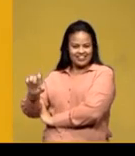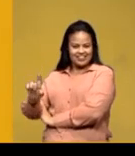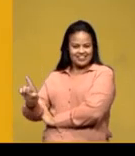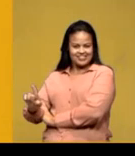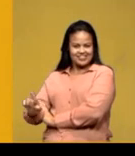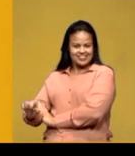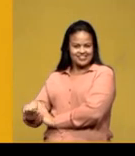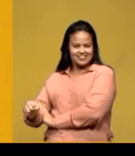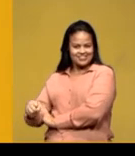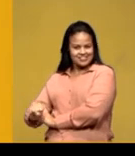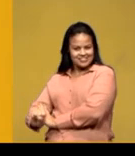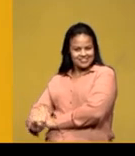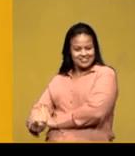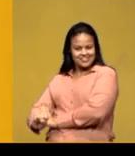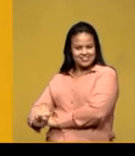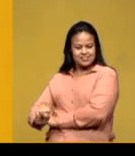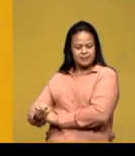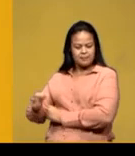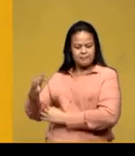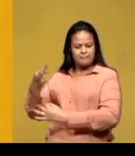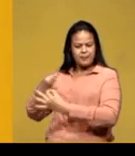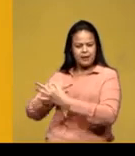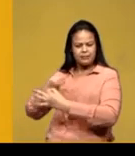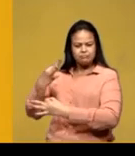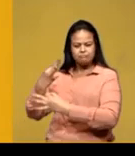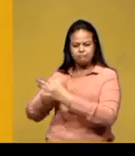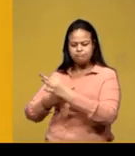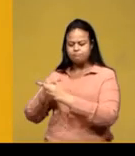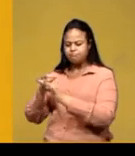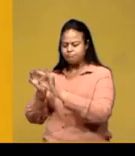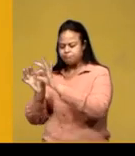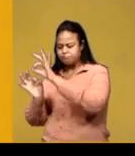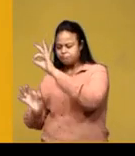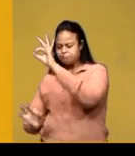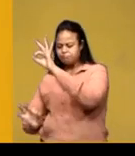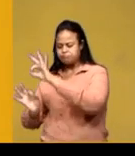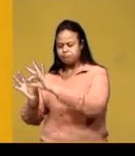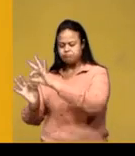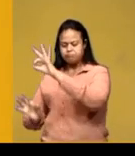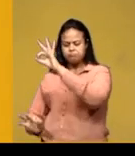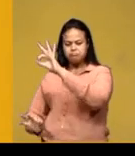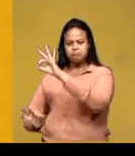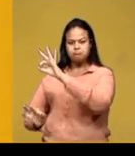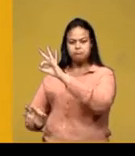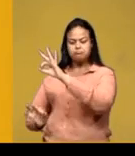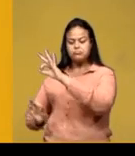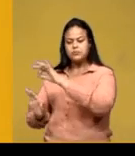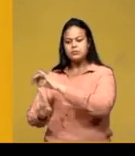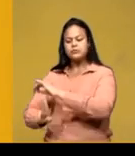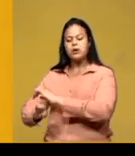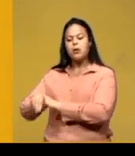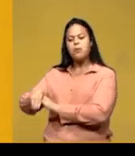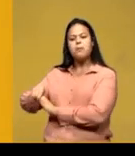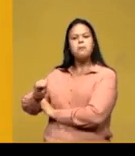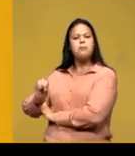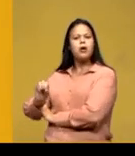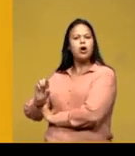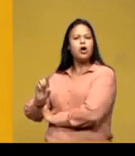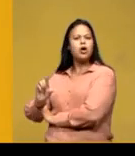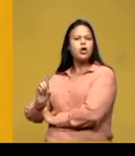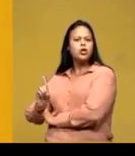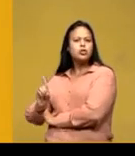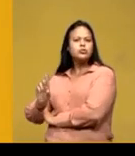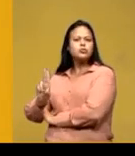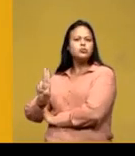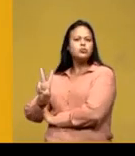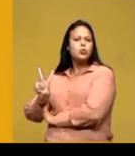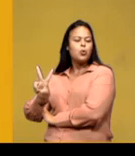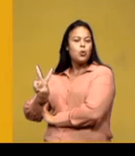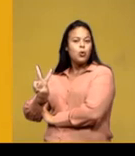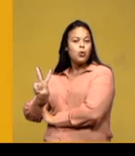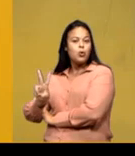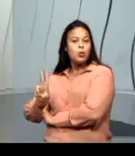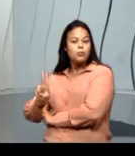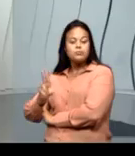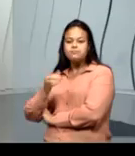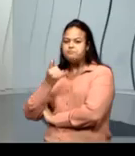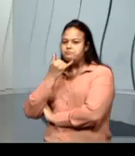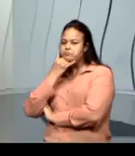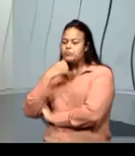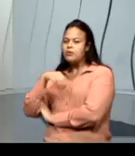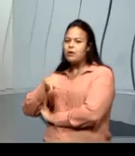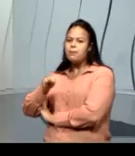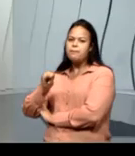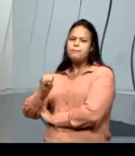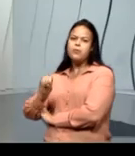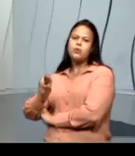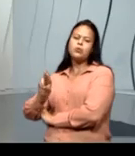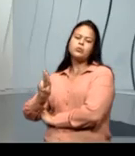aquelas que ficam super bem definidas apenas com o seu módulo. O módulo é o valor referente